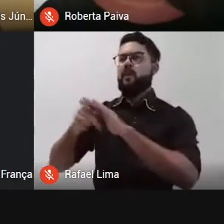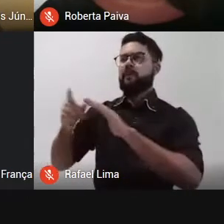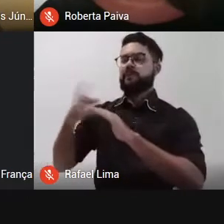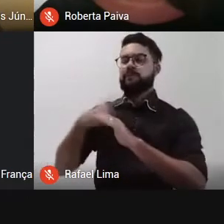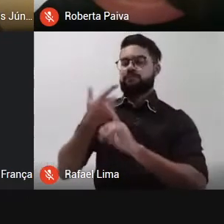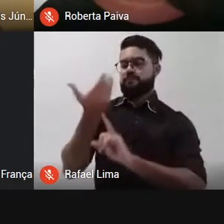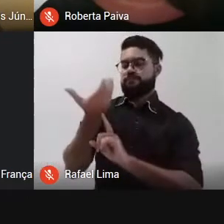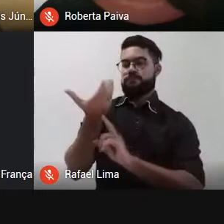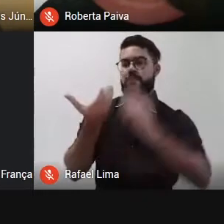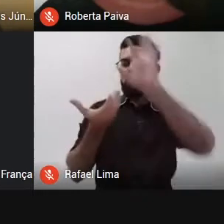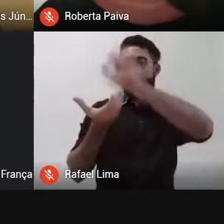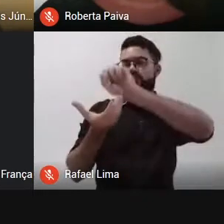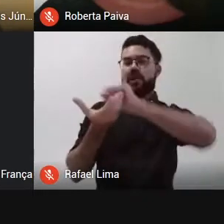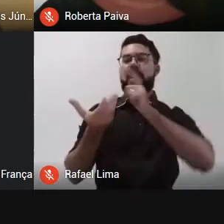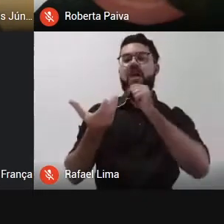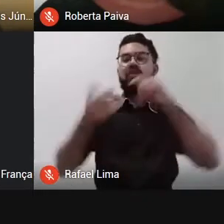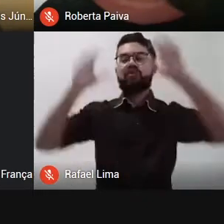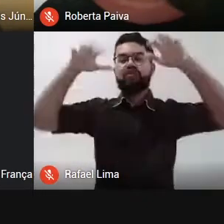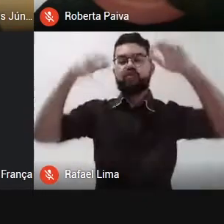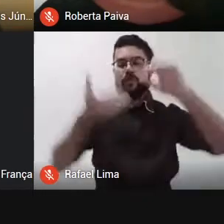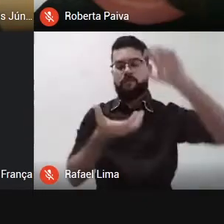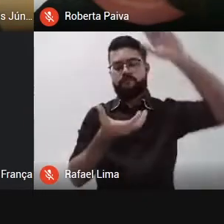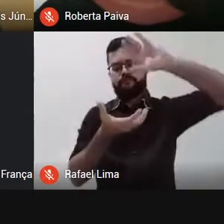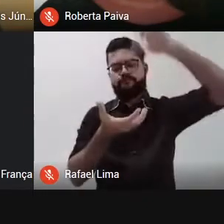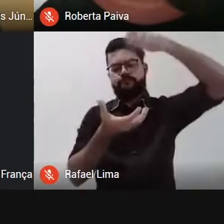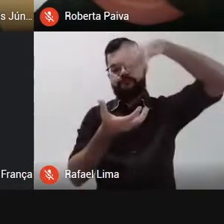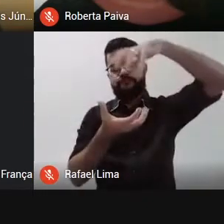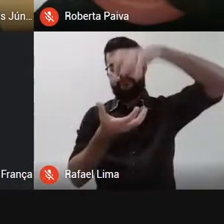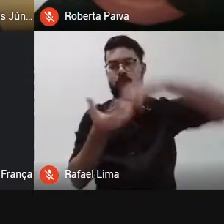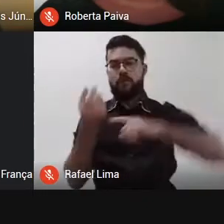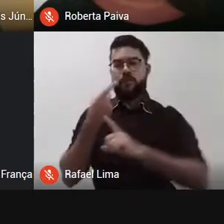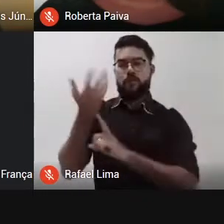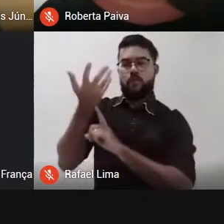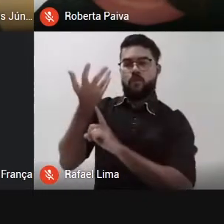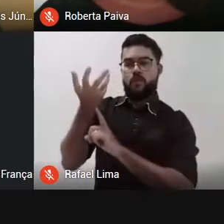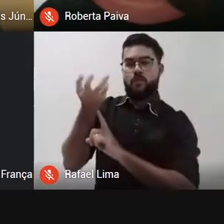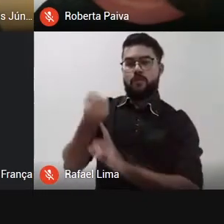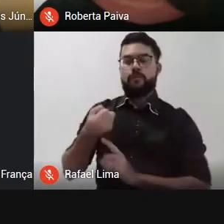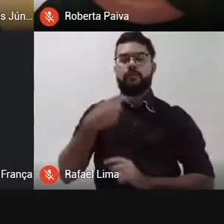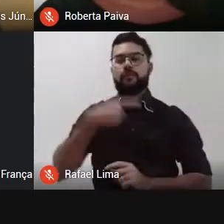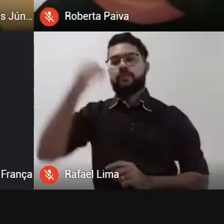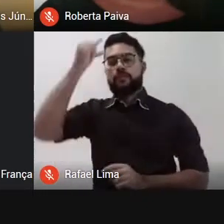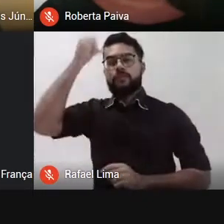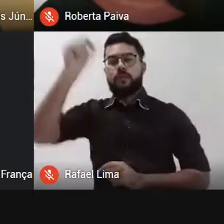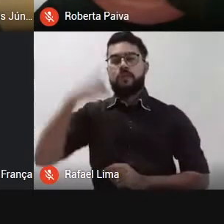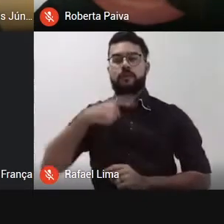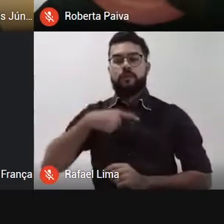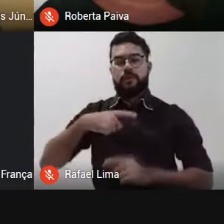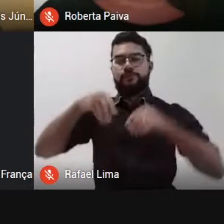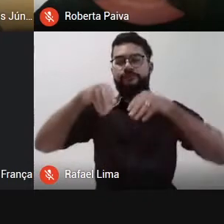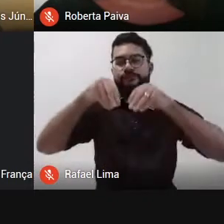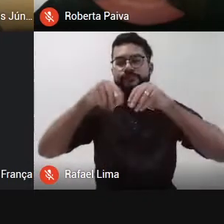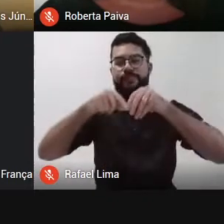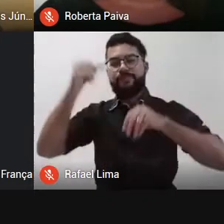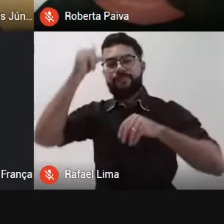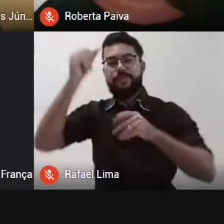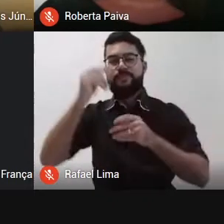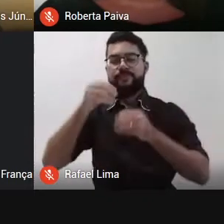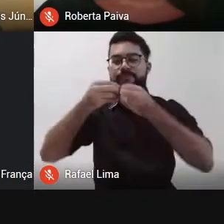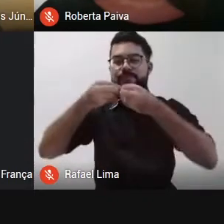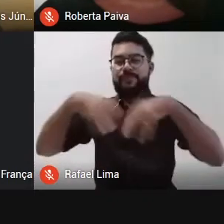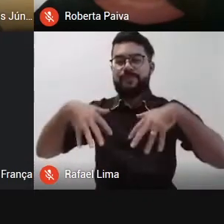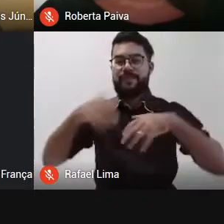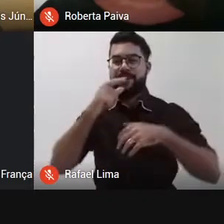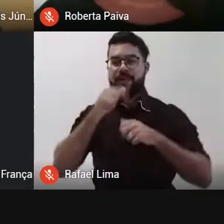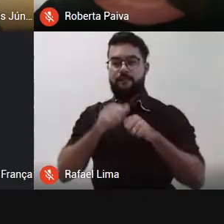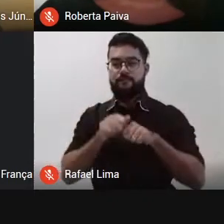mesma tecnologia desenvolveu uma fossa ecológica que não poluísse, né, os lençóis de água, e os alunos de edificações fizeram todo